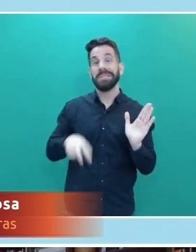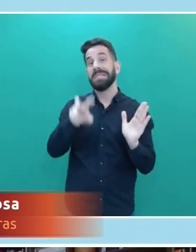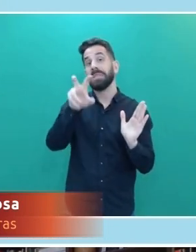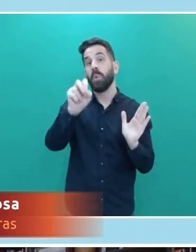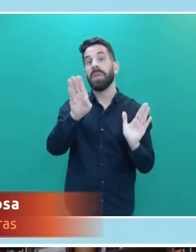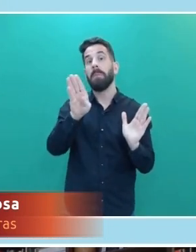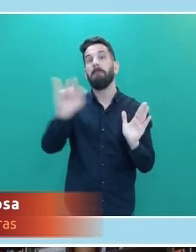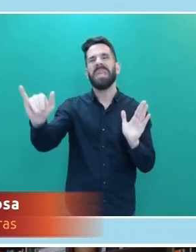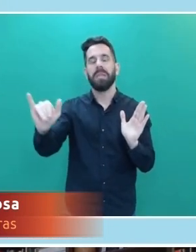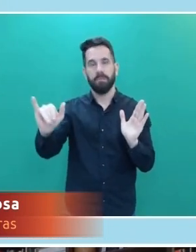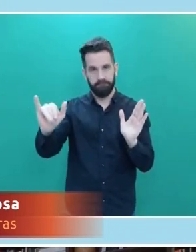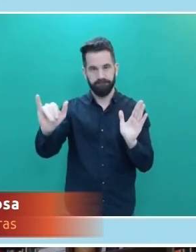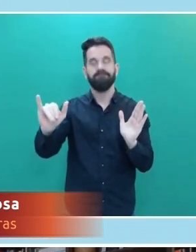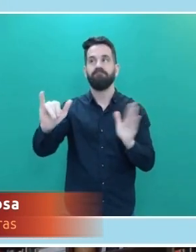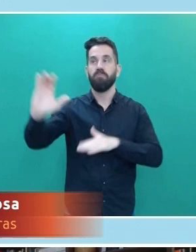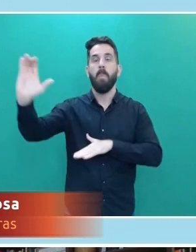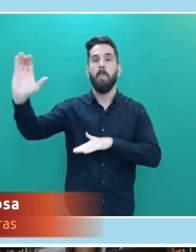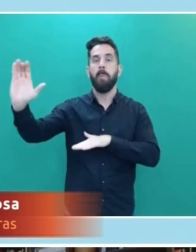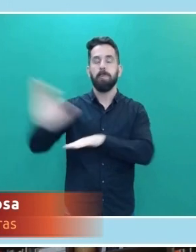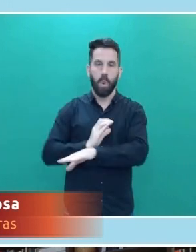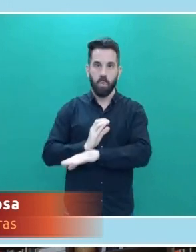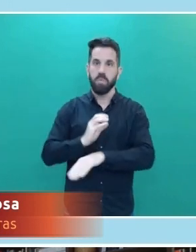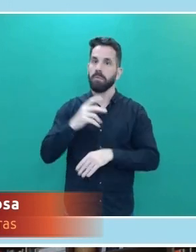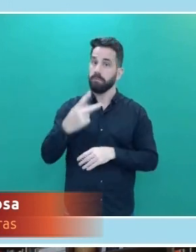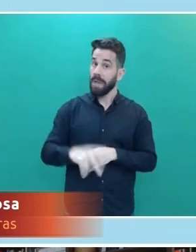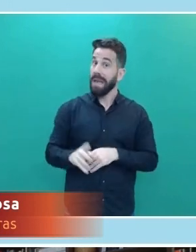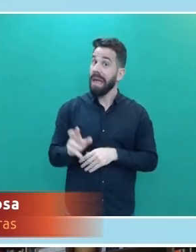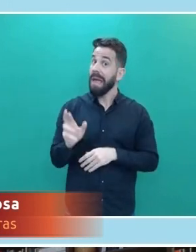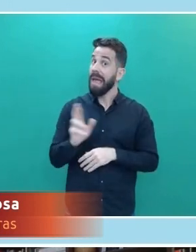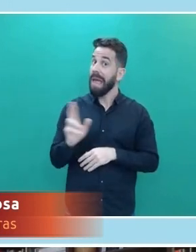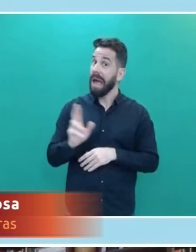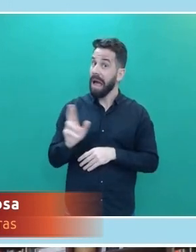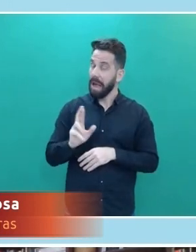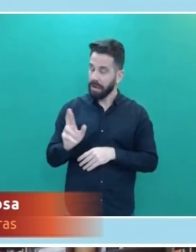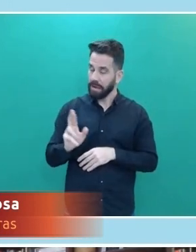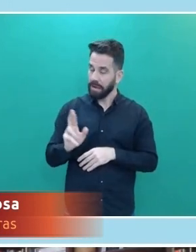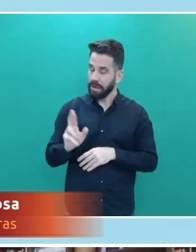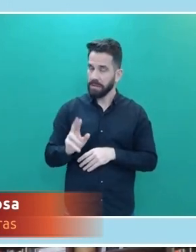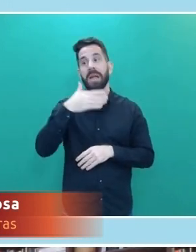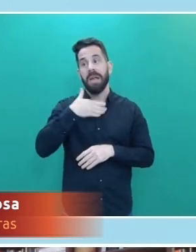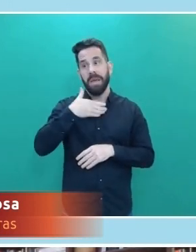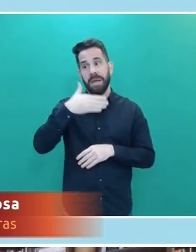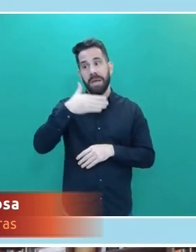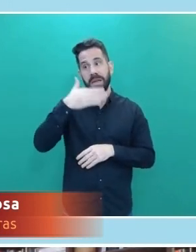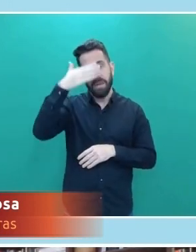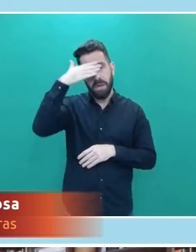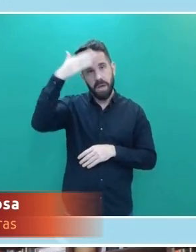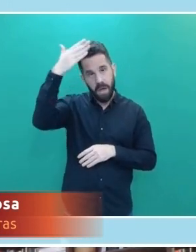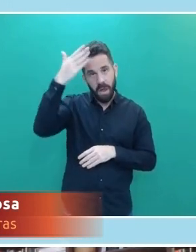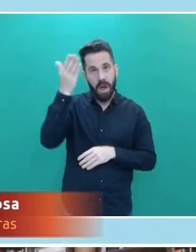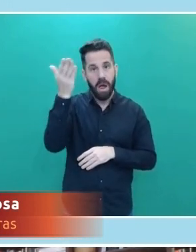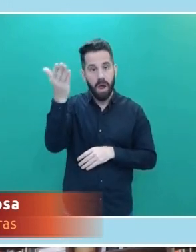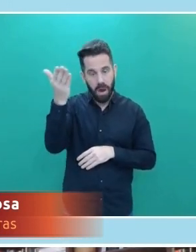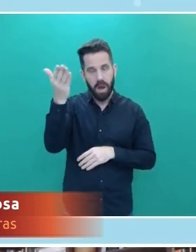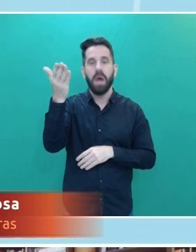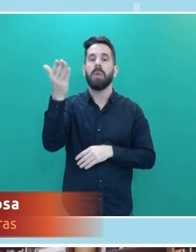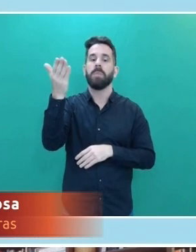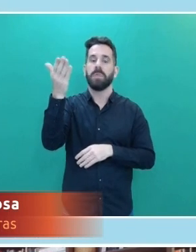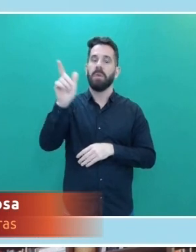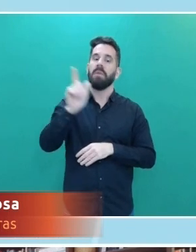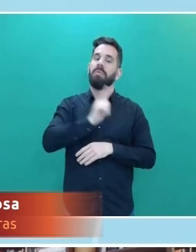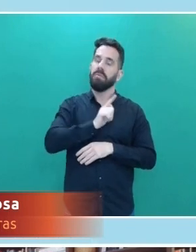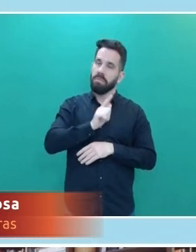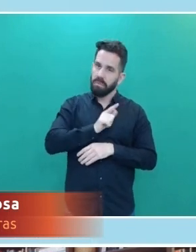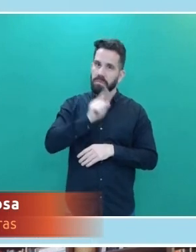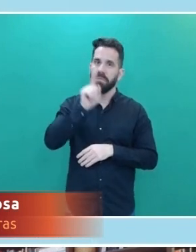bilhões de reais, e nos Emirados Árabes também, aí com uma instalação